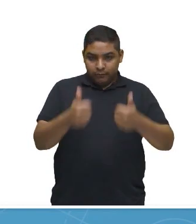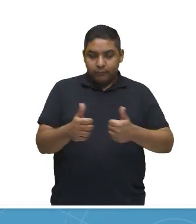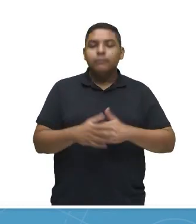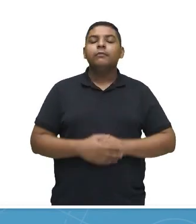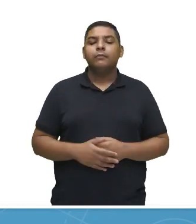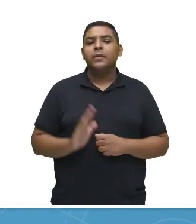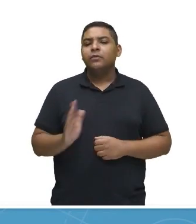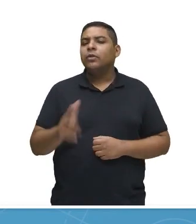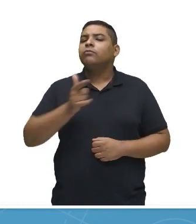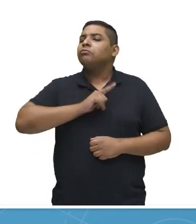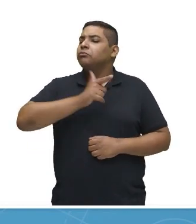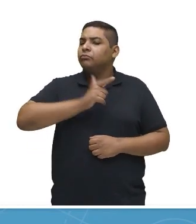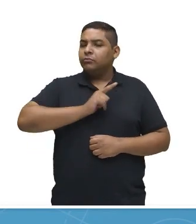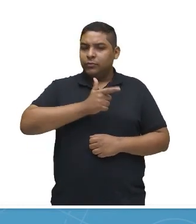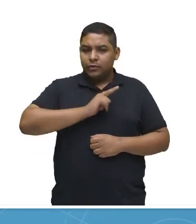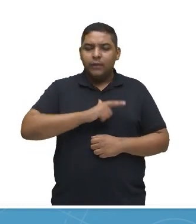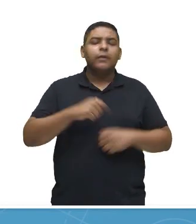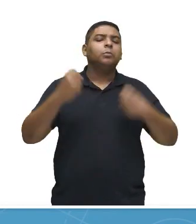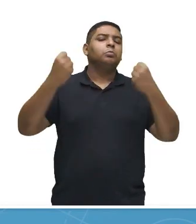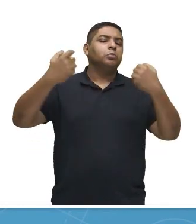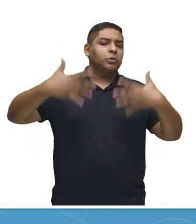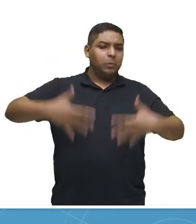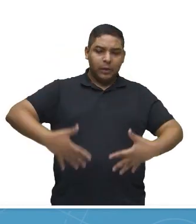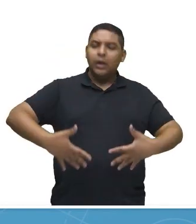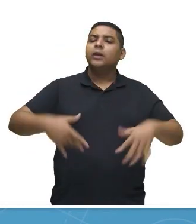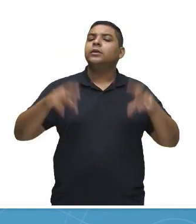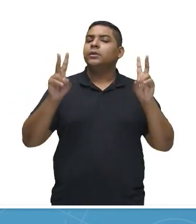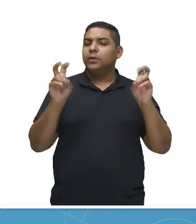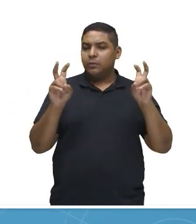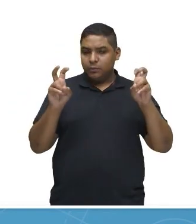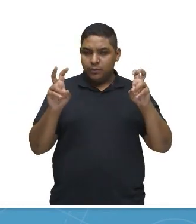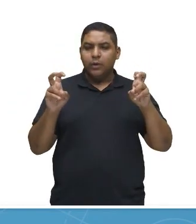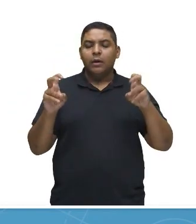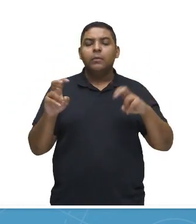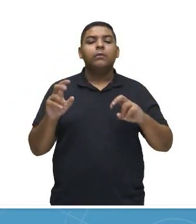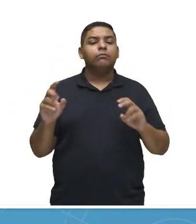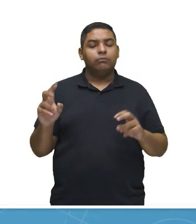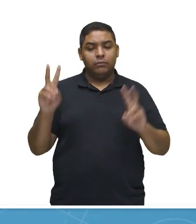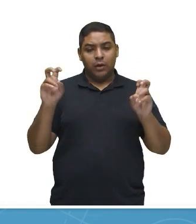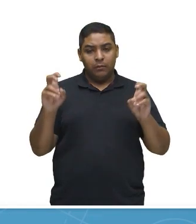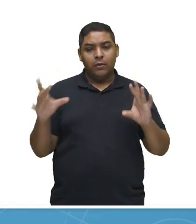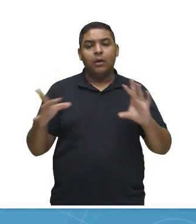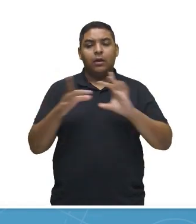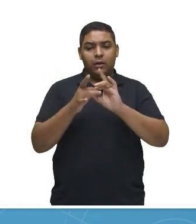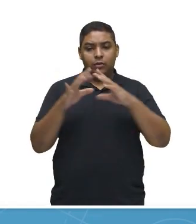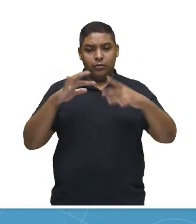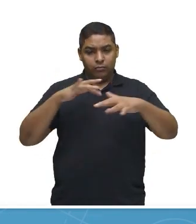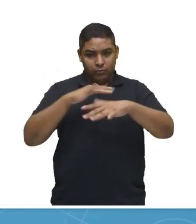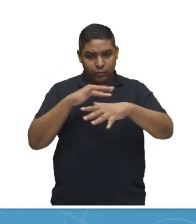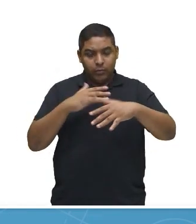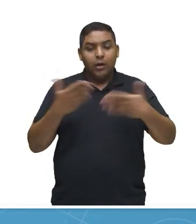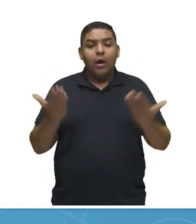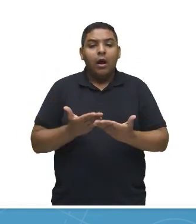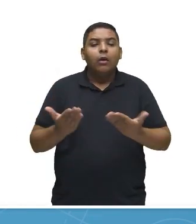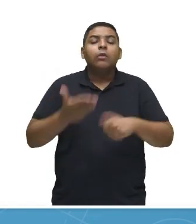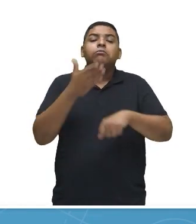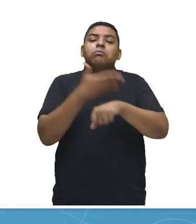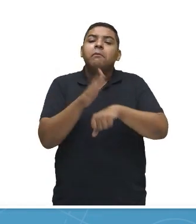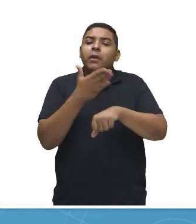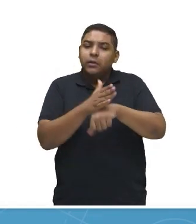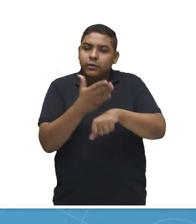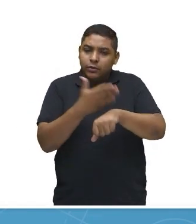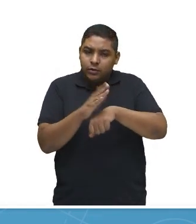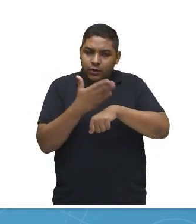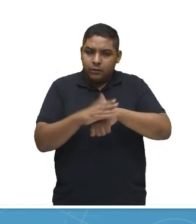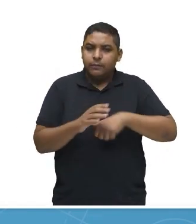tivemos esse momento de explicação sobre o assunto, sobre rede urbana. Agora é o momento de exercitar, de praticar,